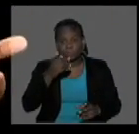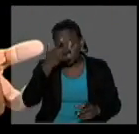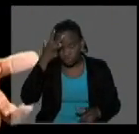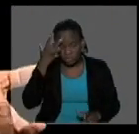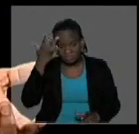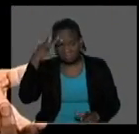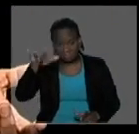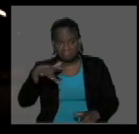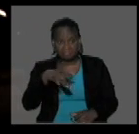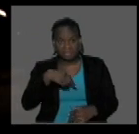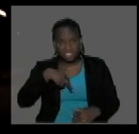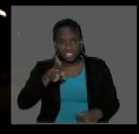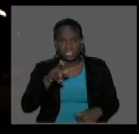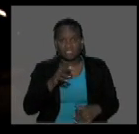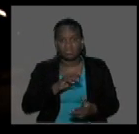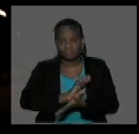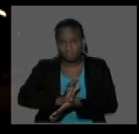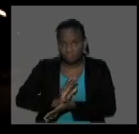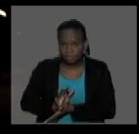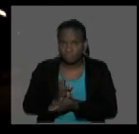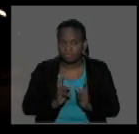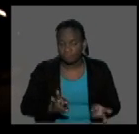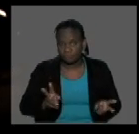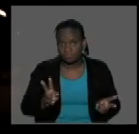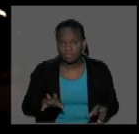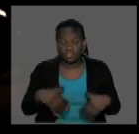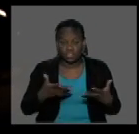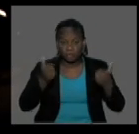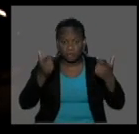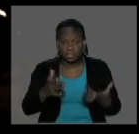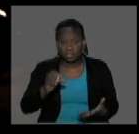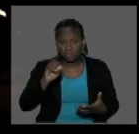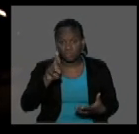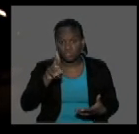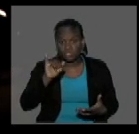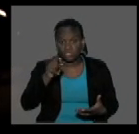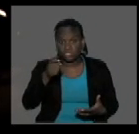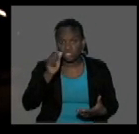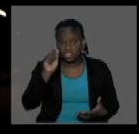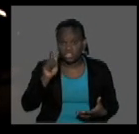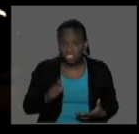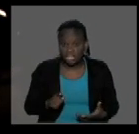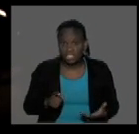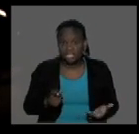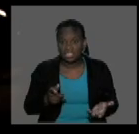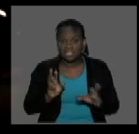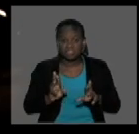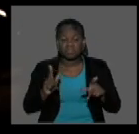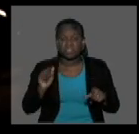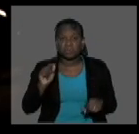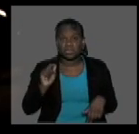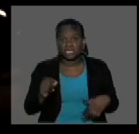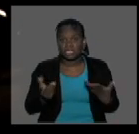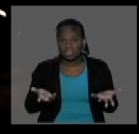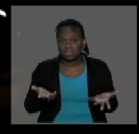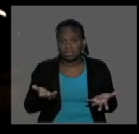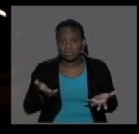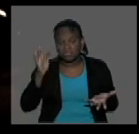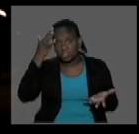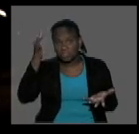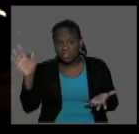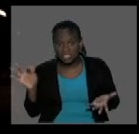a intolerância religiosa. Então, quando a gente diz orixá, inquice e voodoo, qual é a diferença teológica